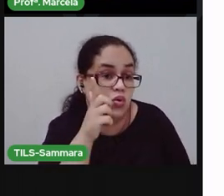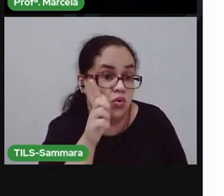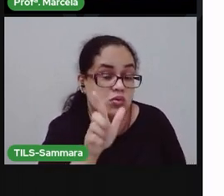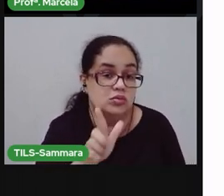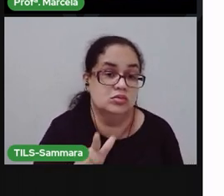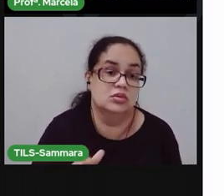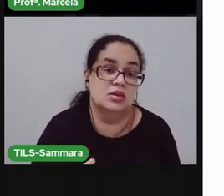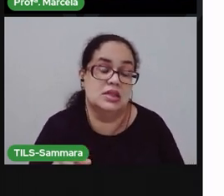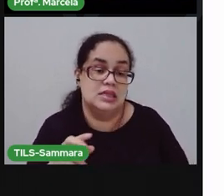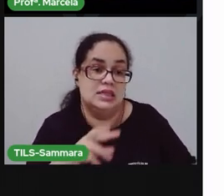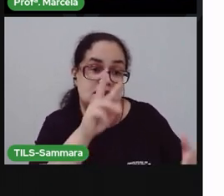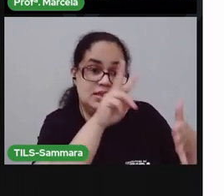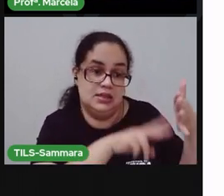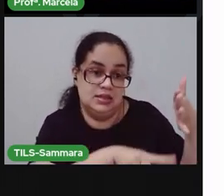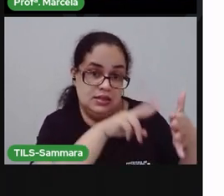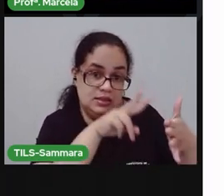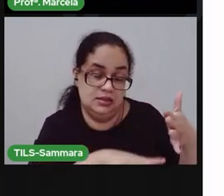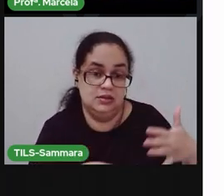ler.